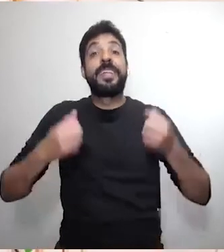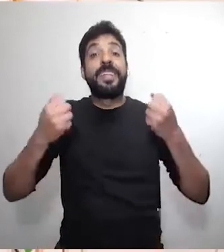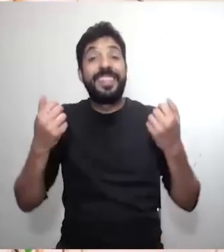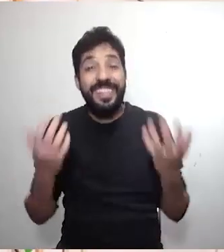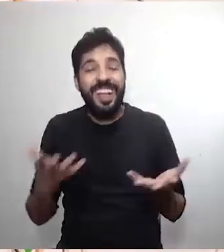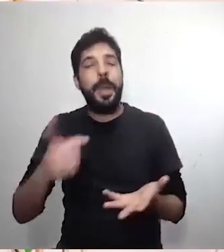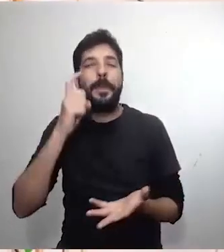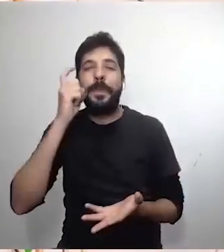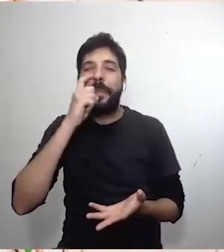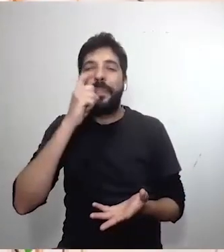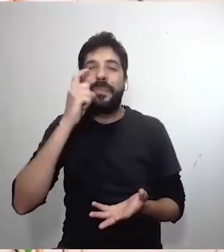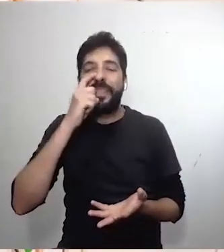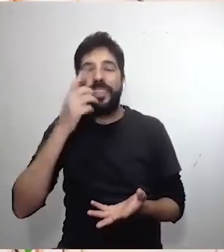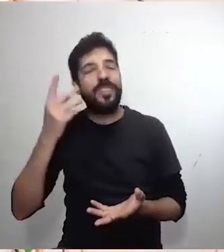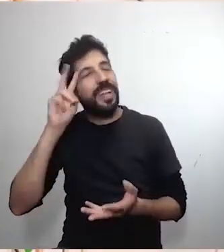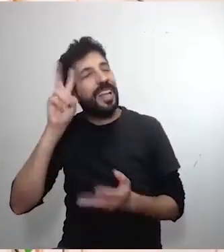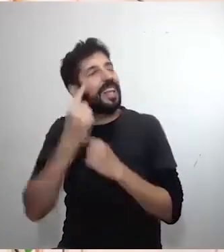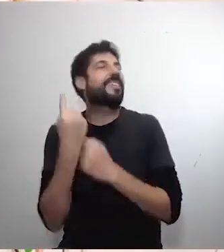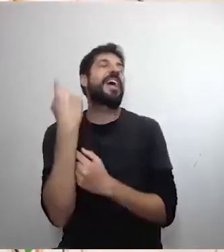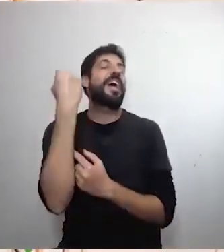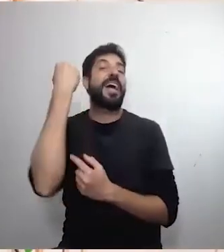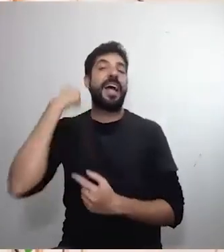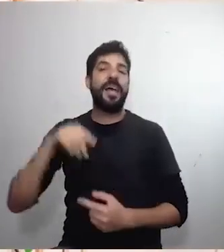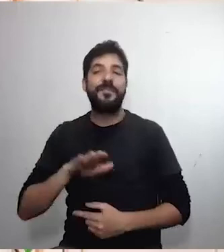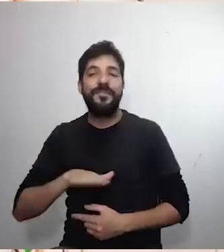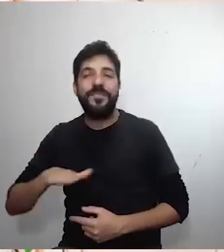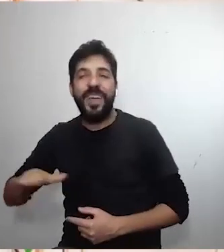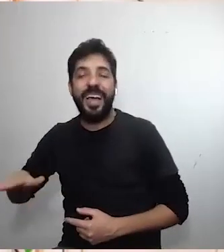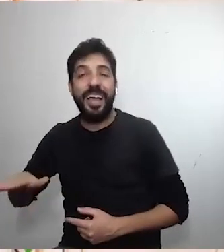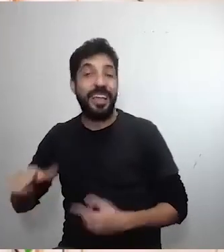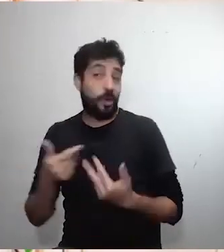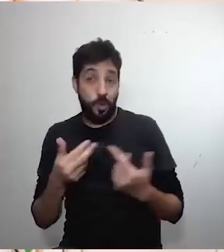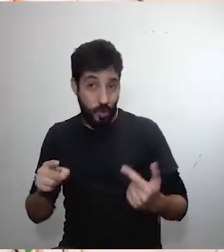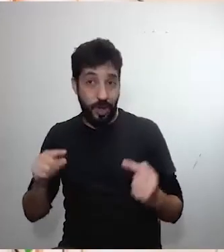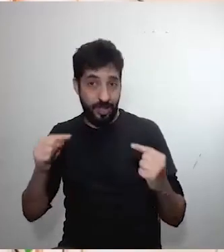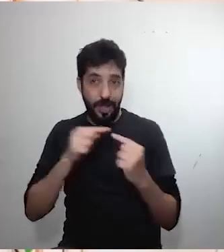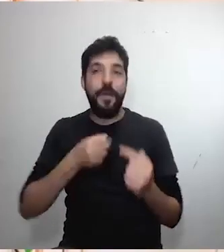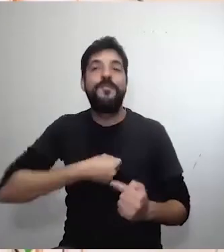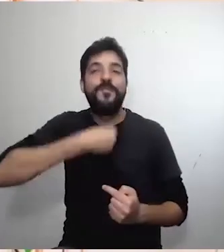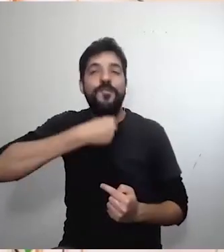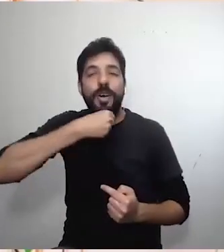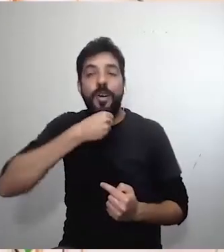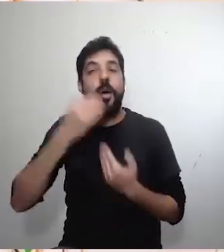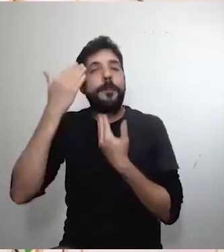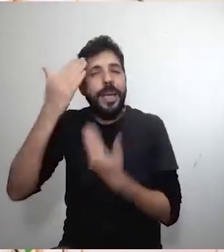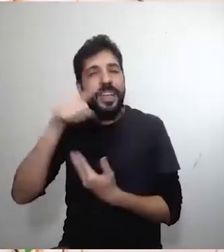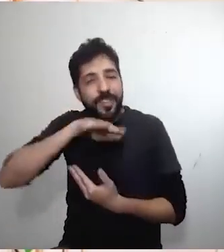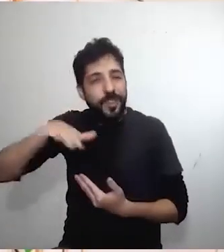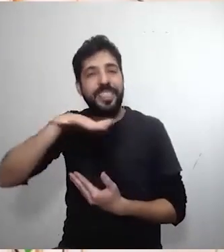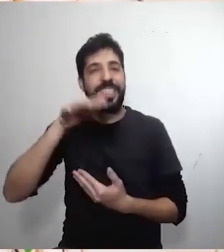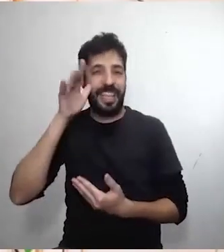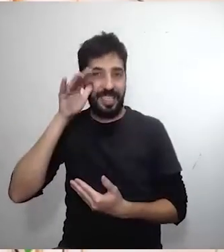Ai, gente, esse biscoito leva a gente lá pra infância, né? Coisa de vó, sabe? Obrigado a você que assistiu.